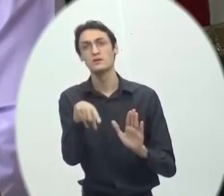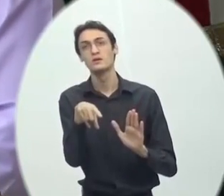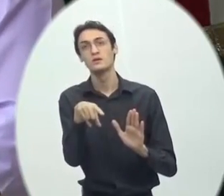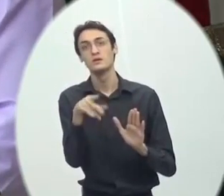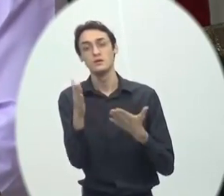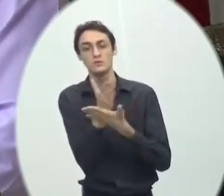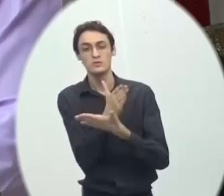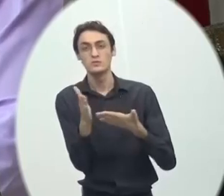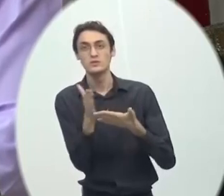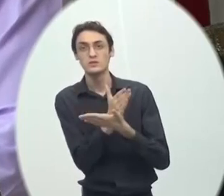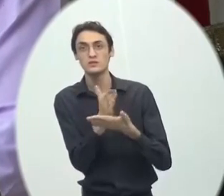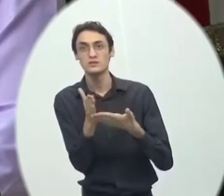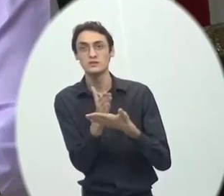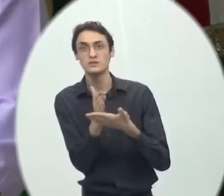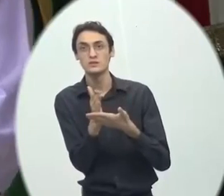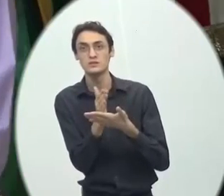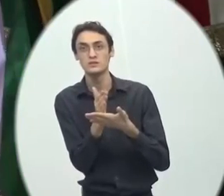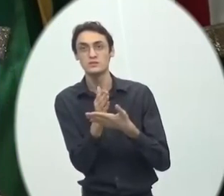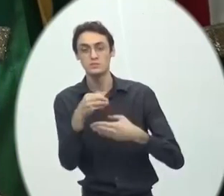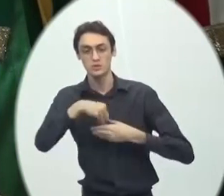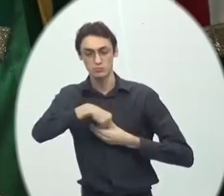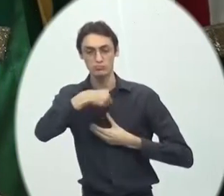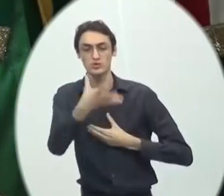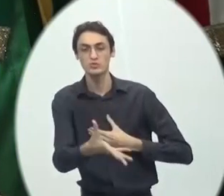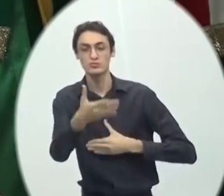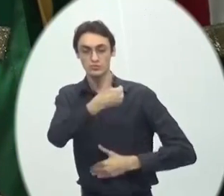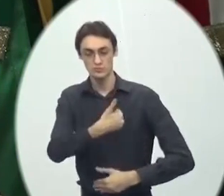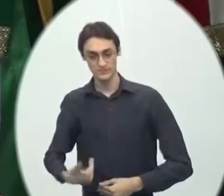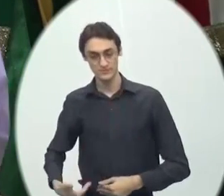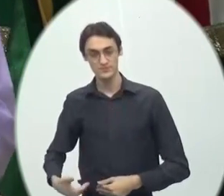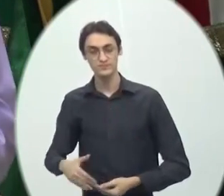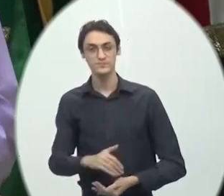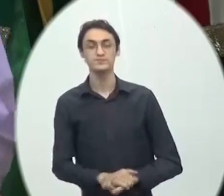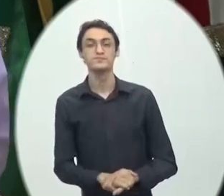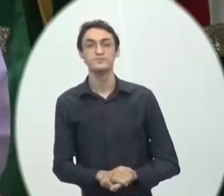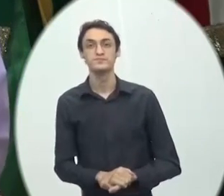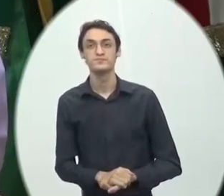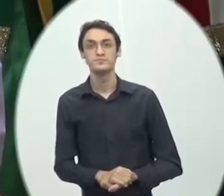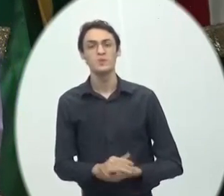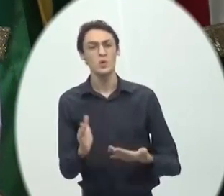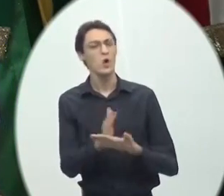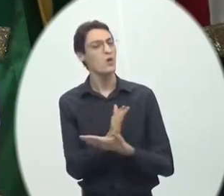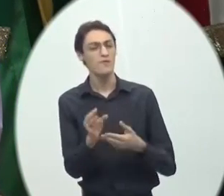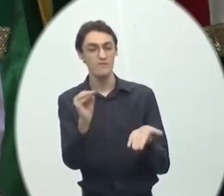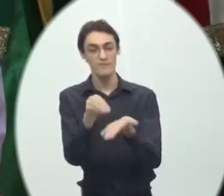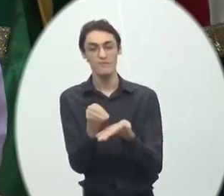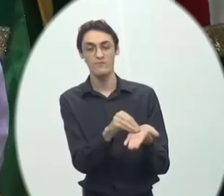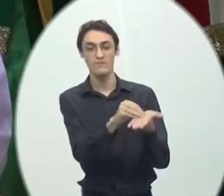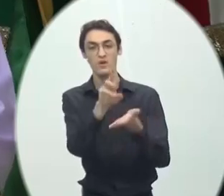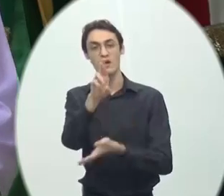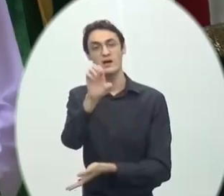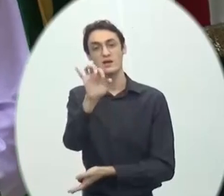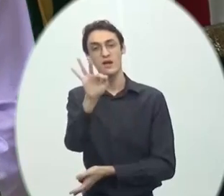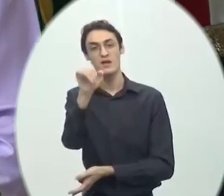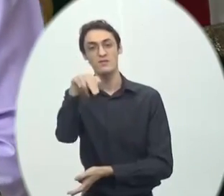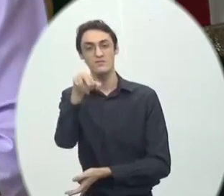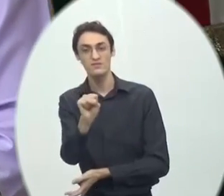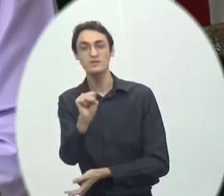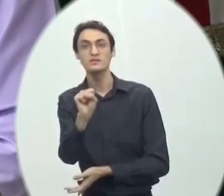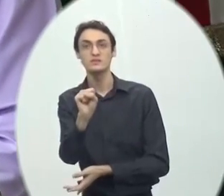algumas atitudes governamentais. Nós temos algumas coisas pendentes ainda, né? Por exemplo, o refis, né, vereador Salésio,